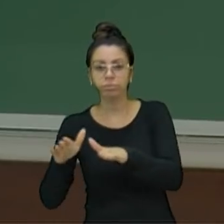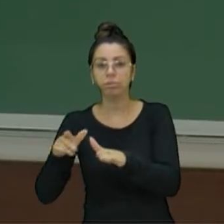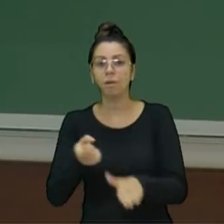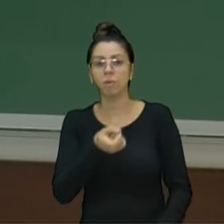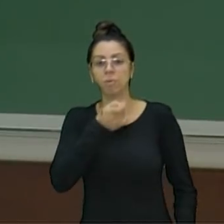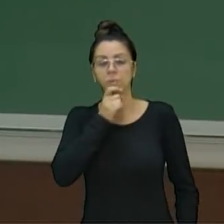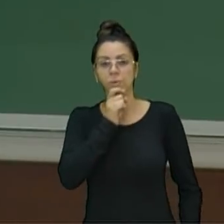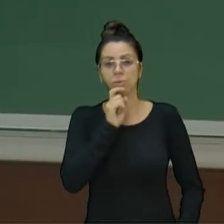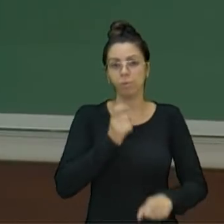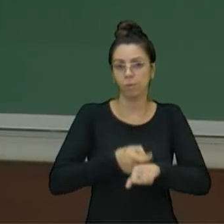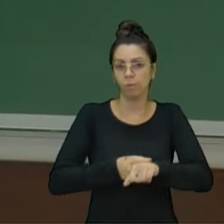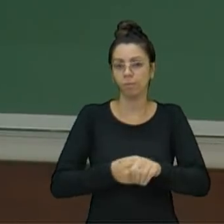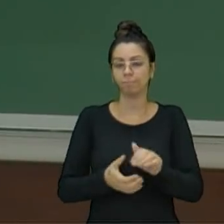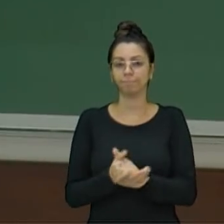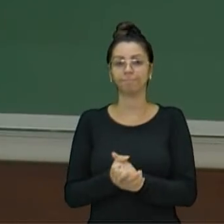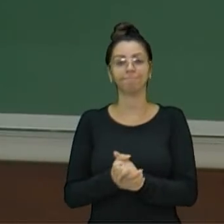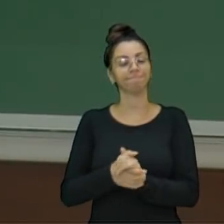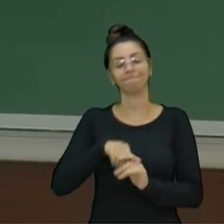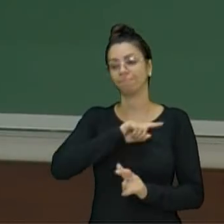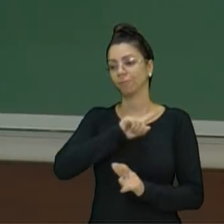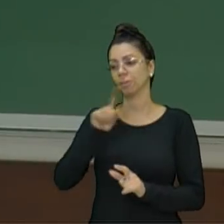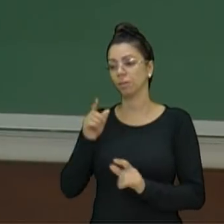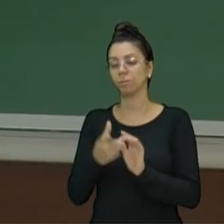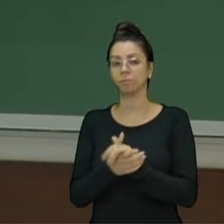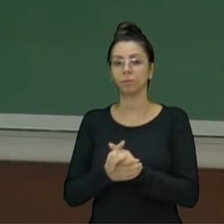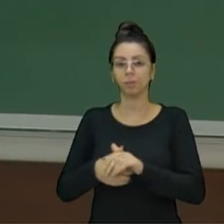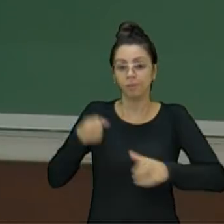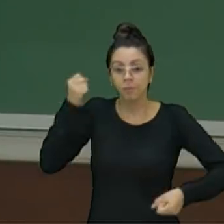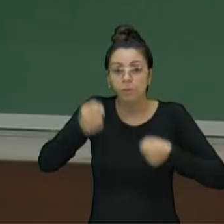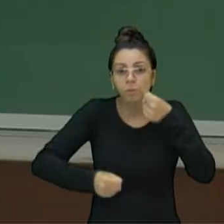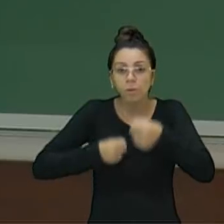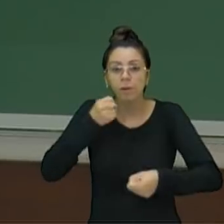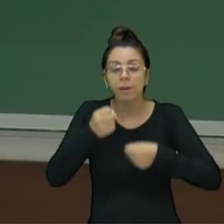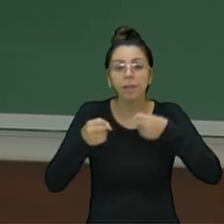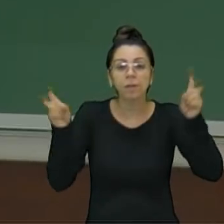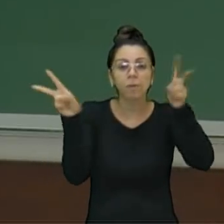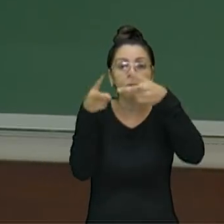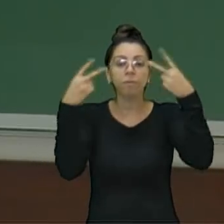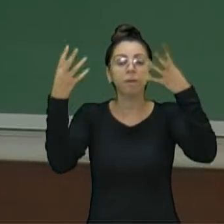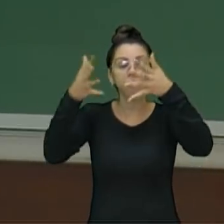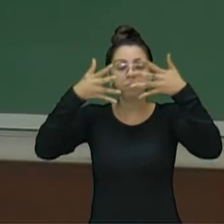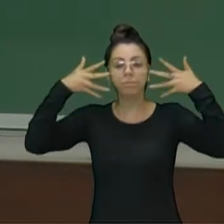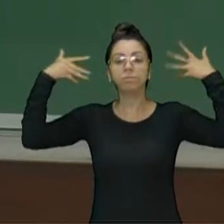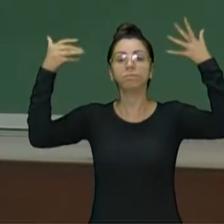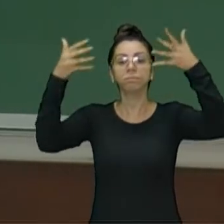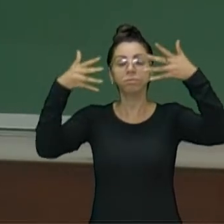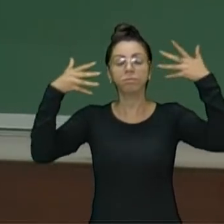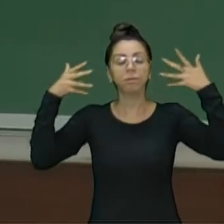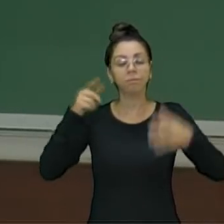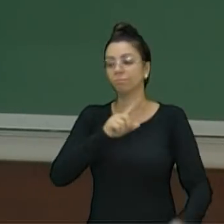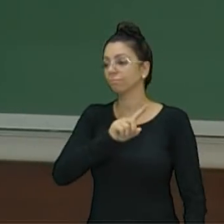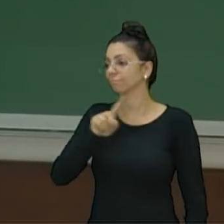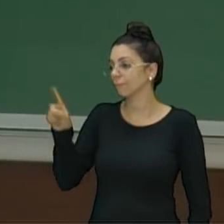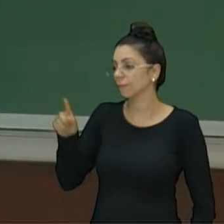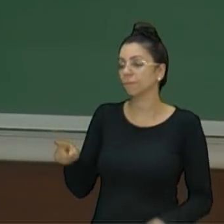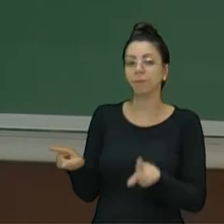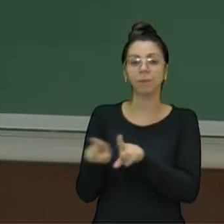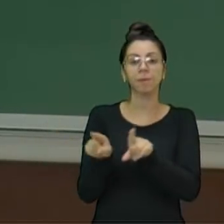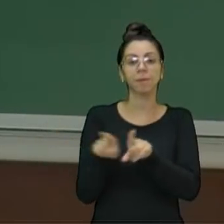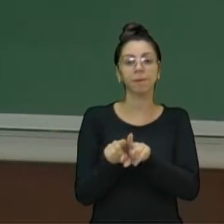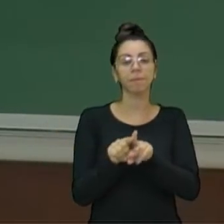Não. Correr com o ar fresco no rosto? Não. Tocar flauta, participar de competição